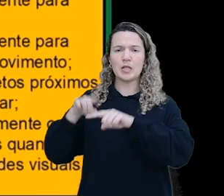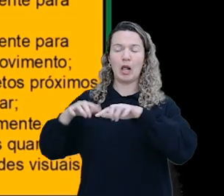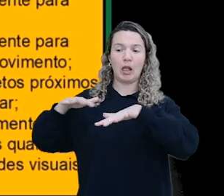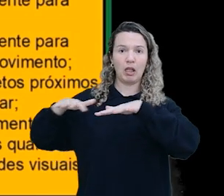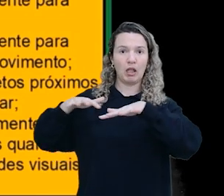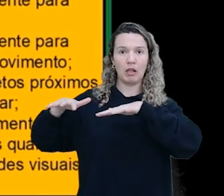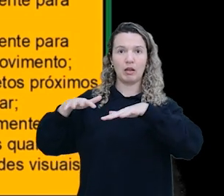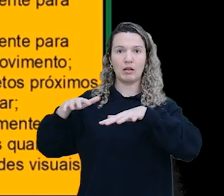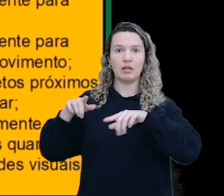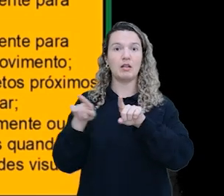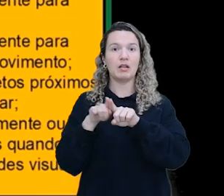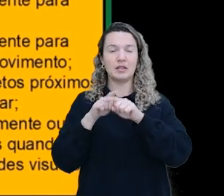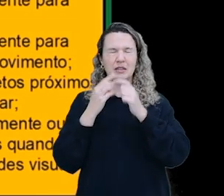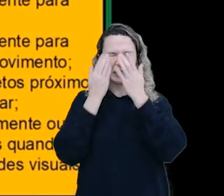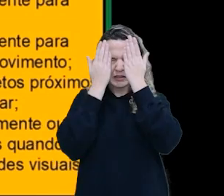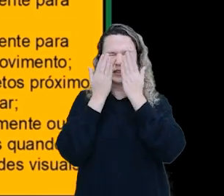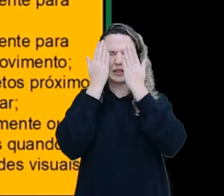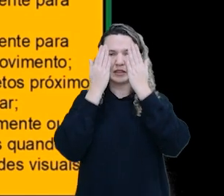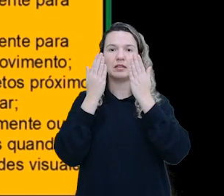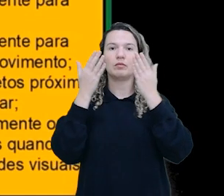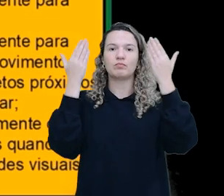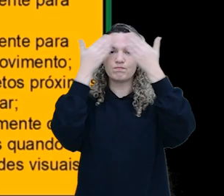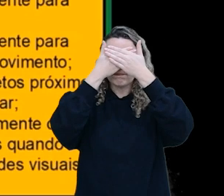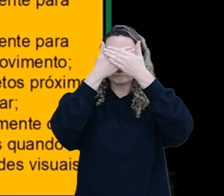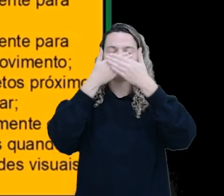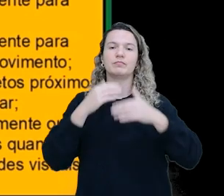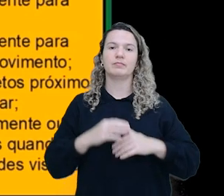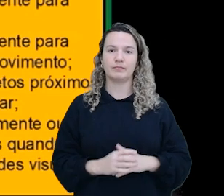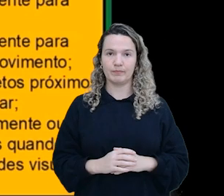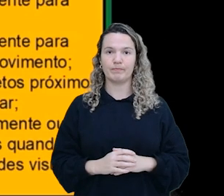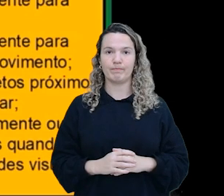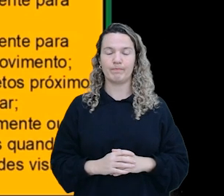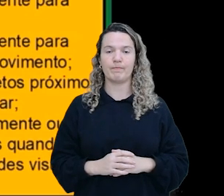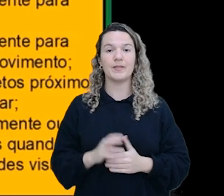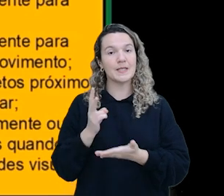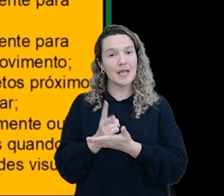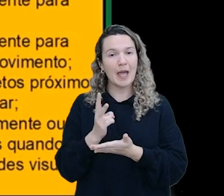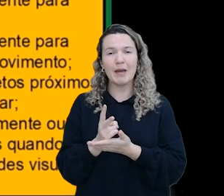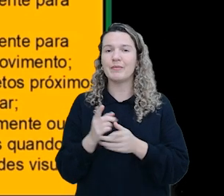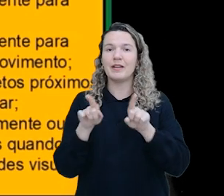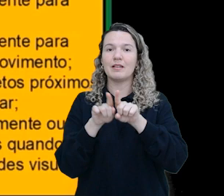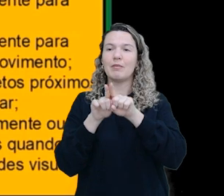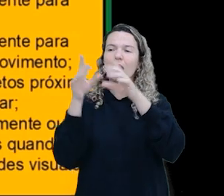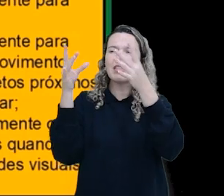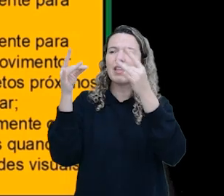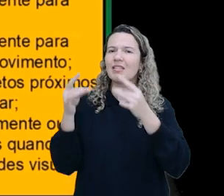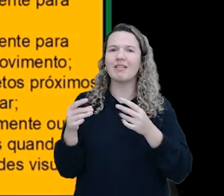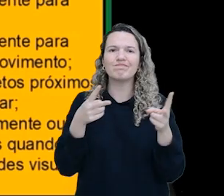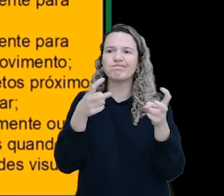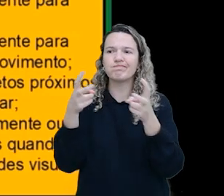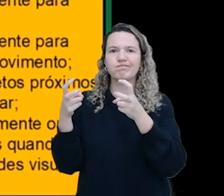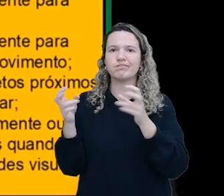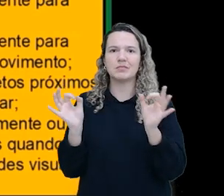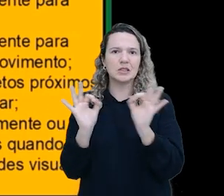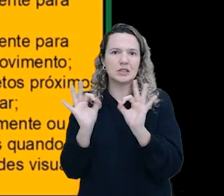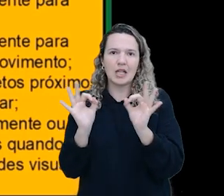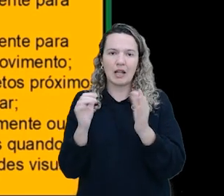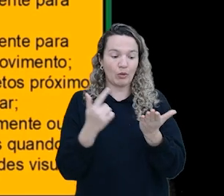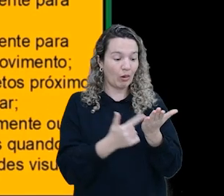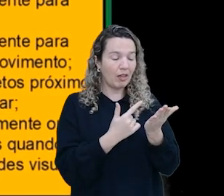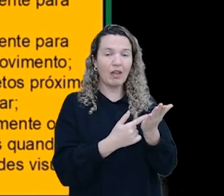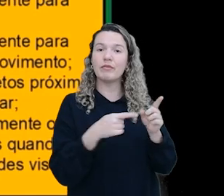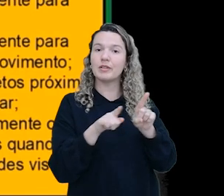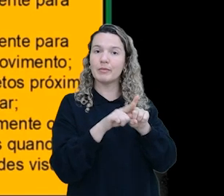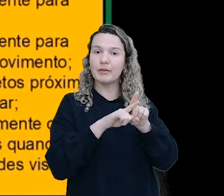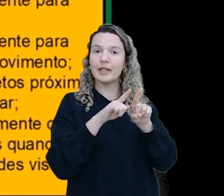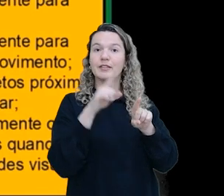e esfregam e tapam os olhos com frequência e também não notam detalhes tanto no ambiente como